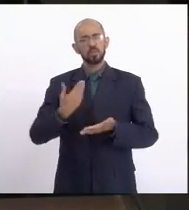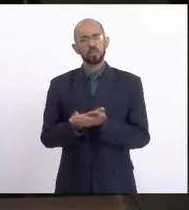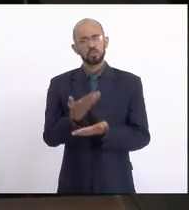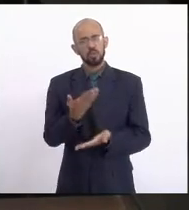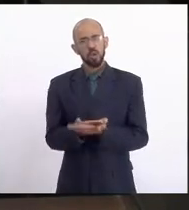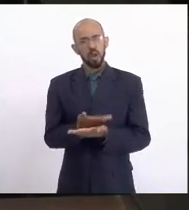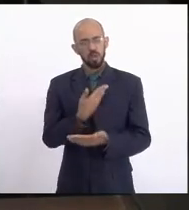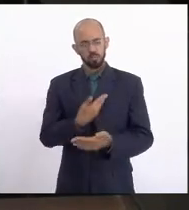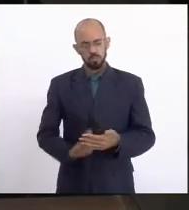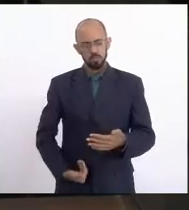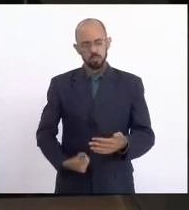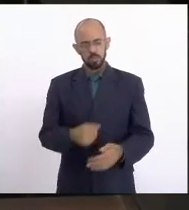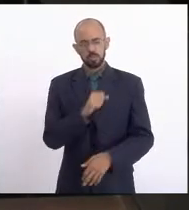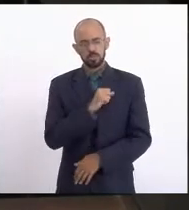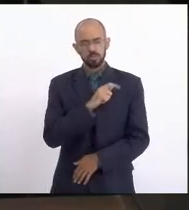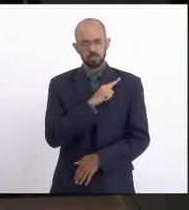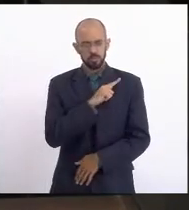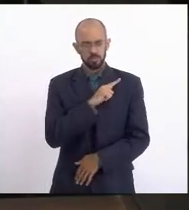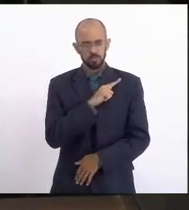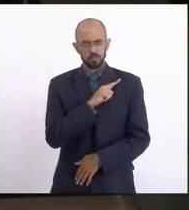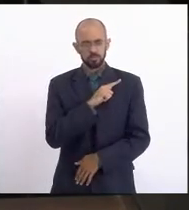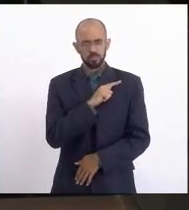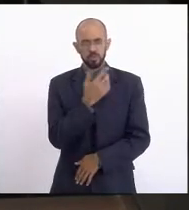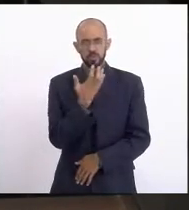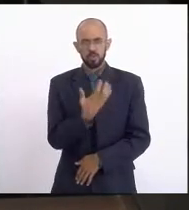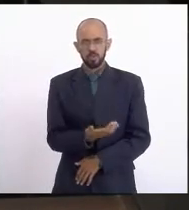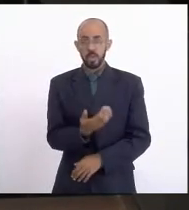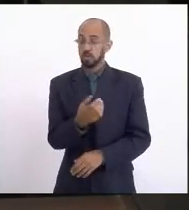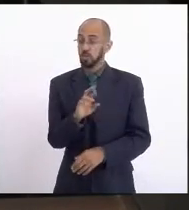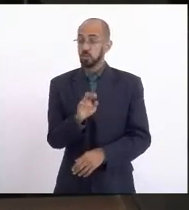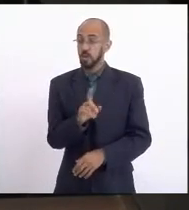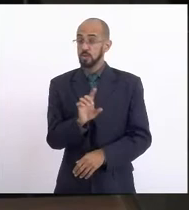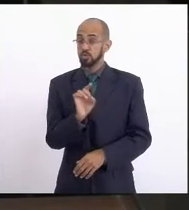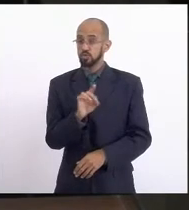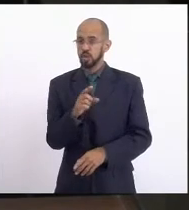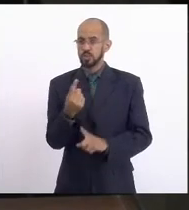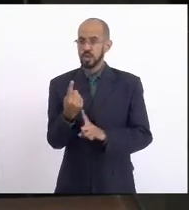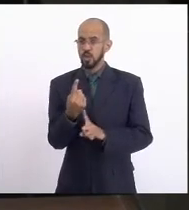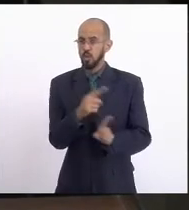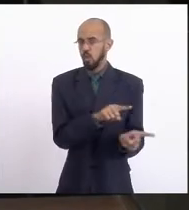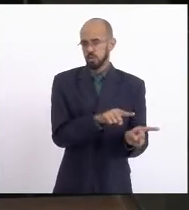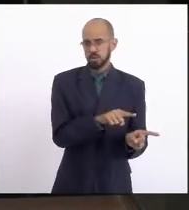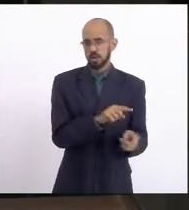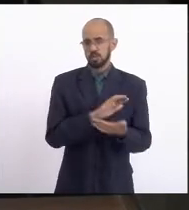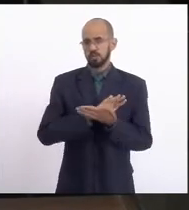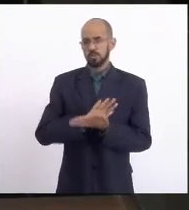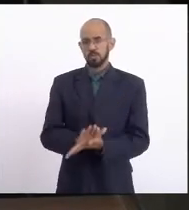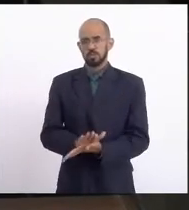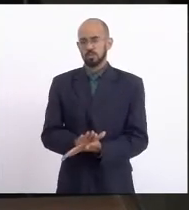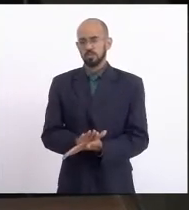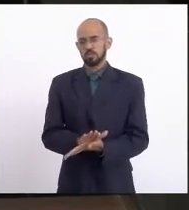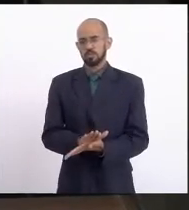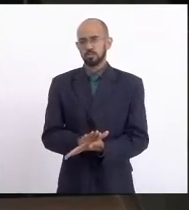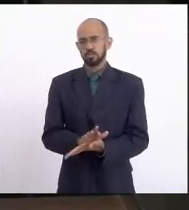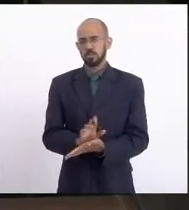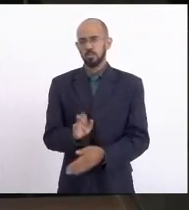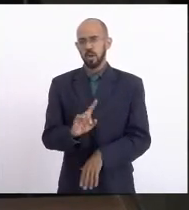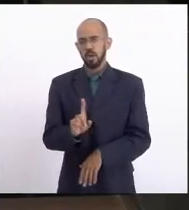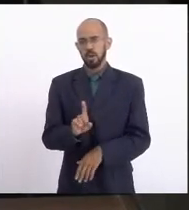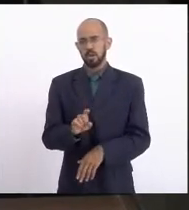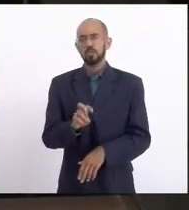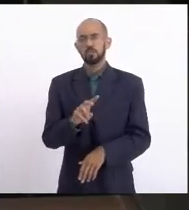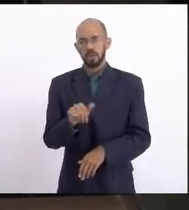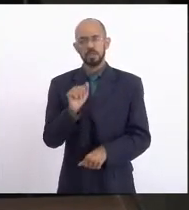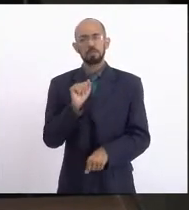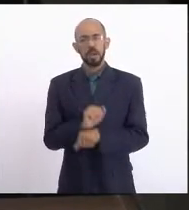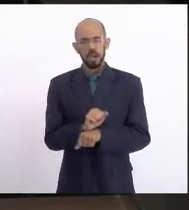São Gonçalo. Então, eu quero aqui não só me insurgir contra essa verdadeira crueldade, que será parada na justiça, não tenho